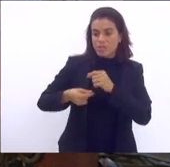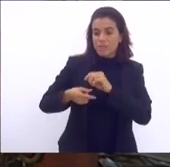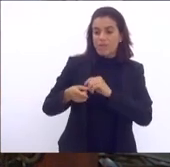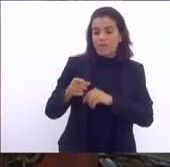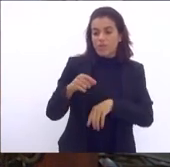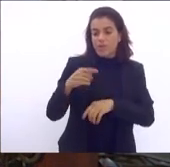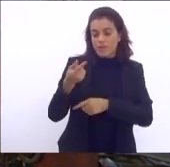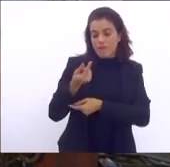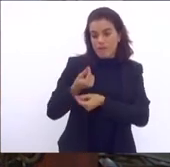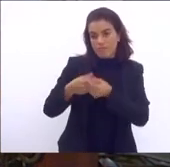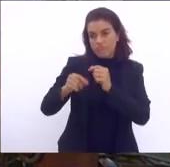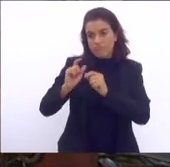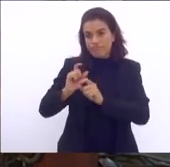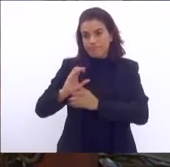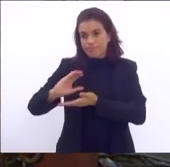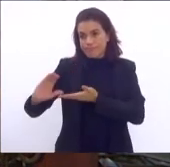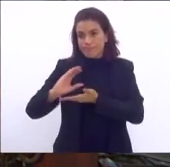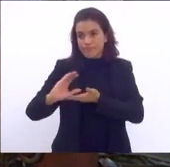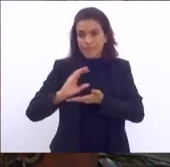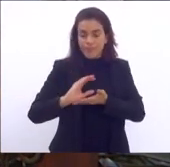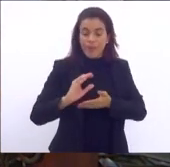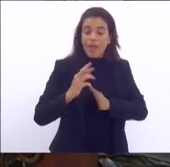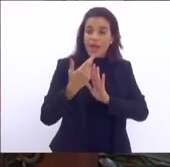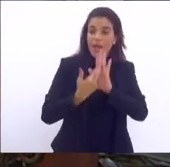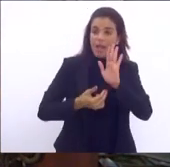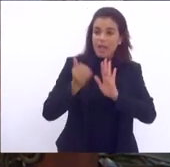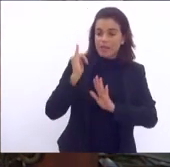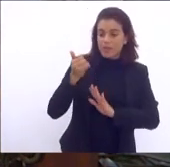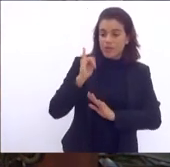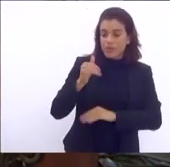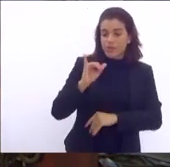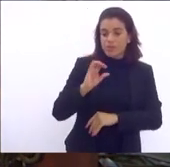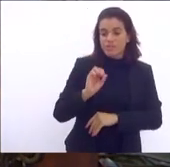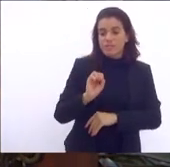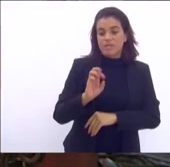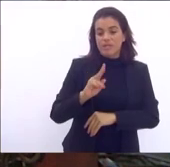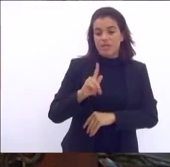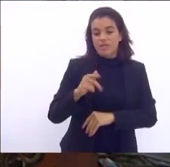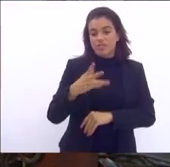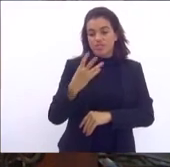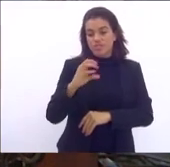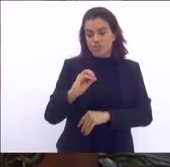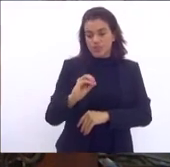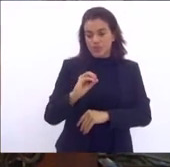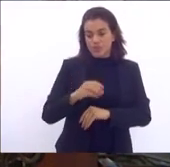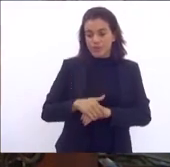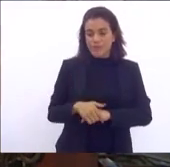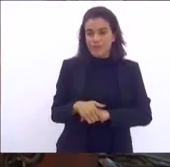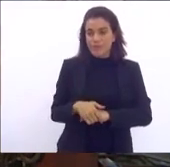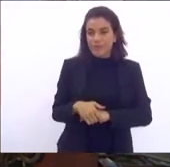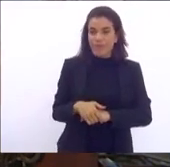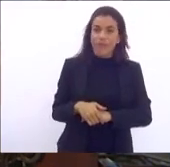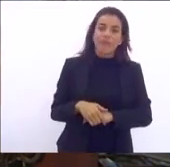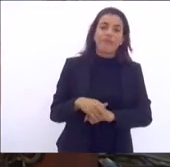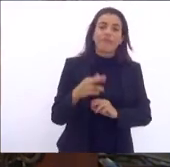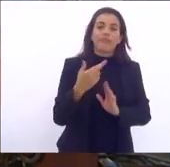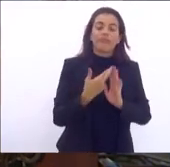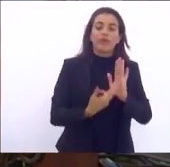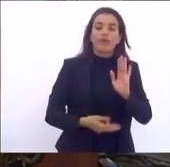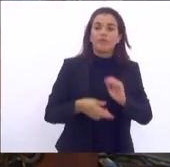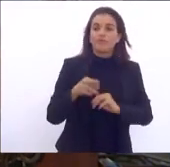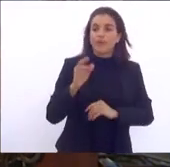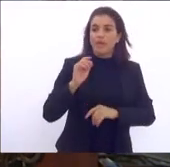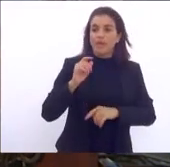favorável. Relatores, deputados Dr. Serginho, Vitor Júnior, Marta Rocha e Renato Miranda. Em discussão, não havendo quem